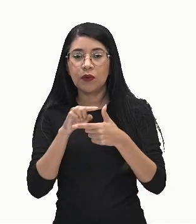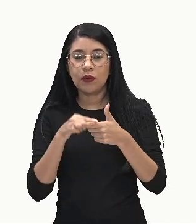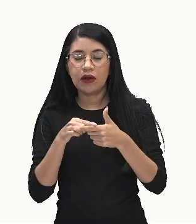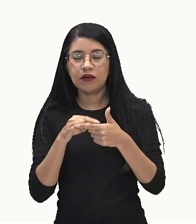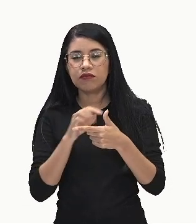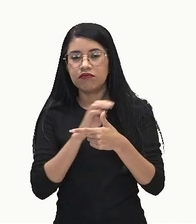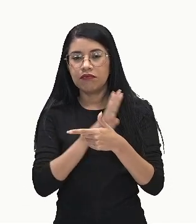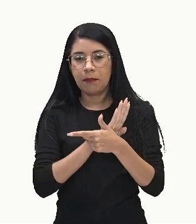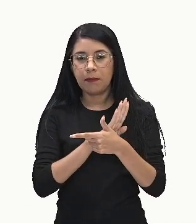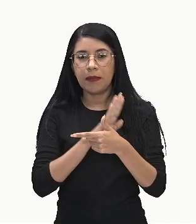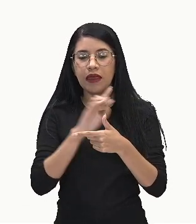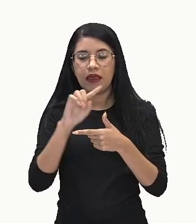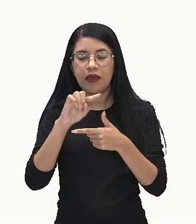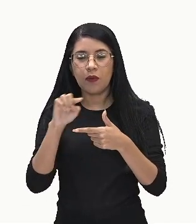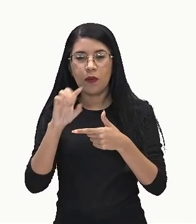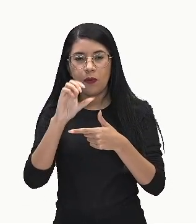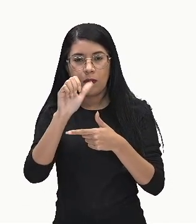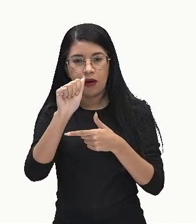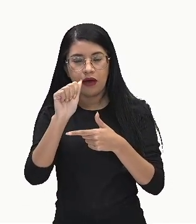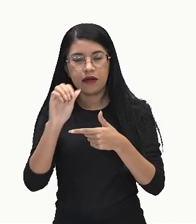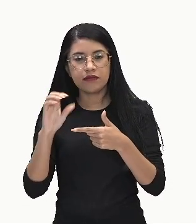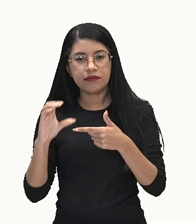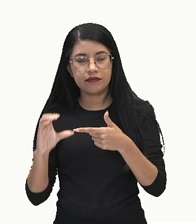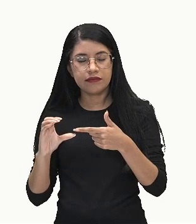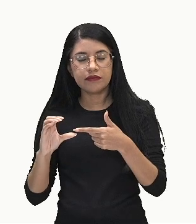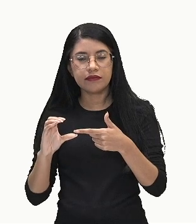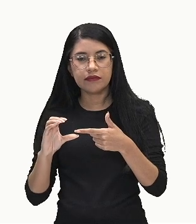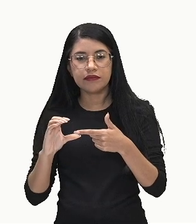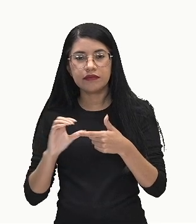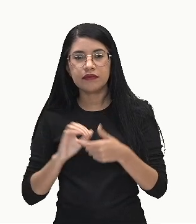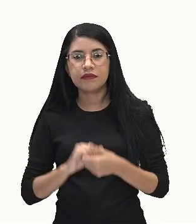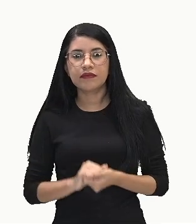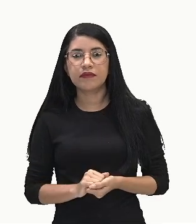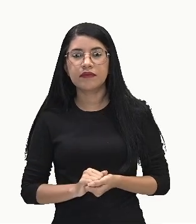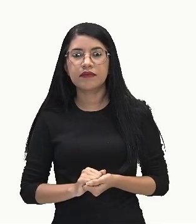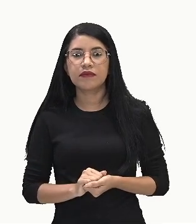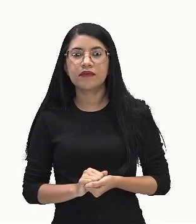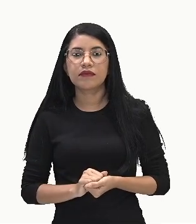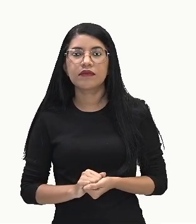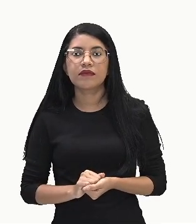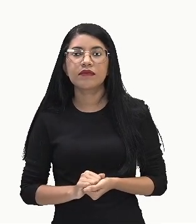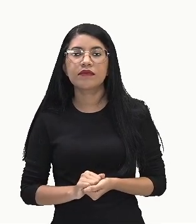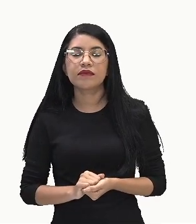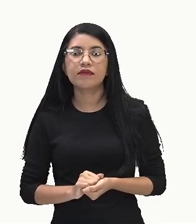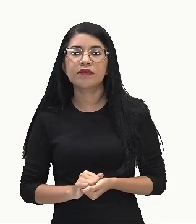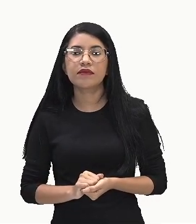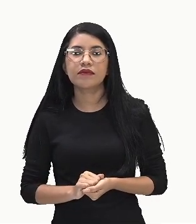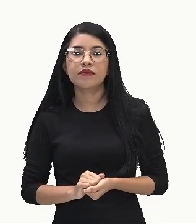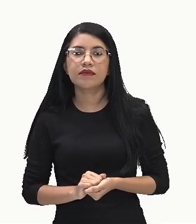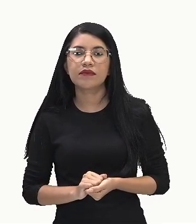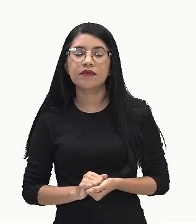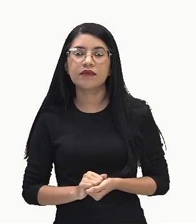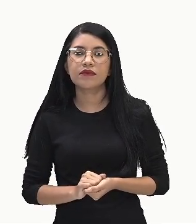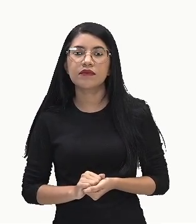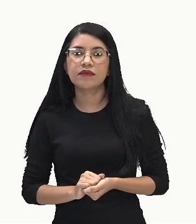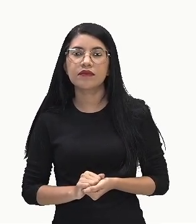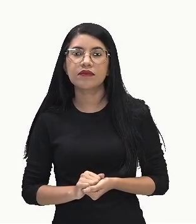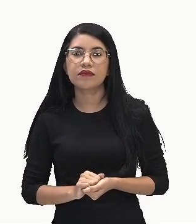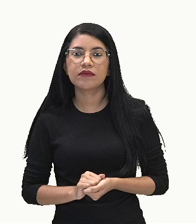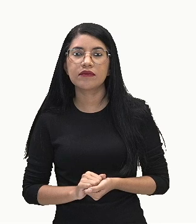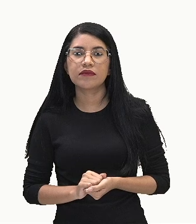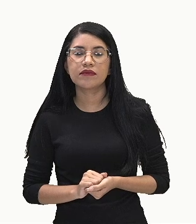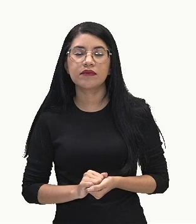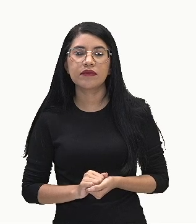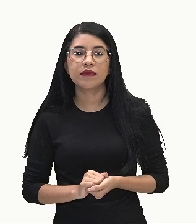tudo bem? Tenho aqui os seus ângulos, tá? E aí, a partir